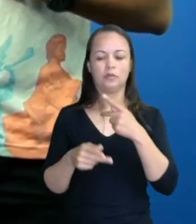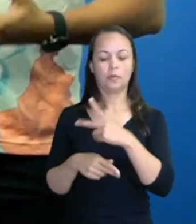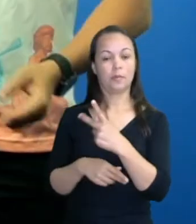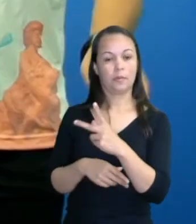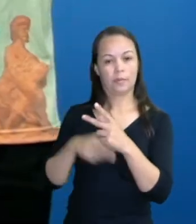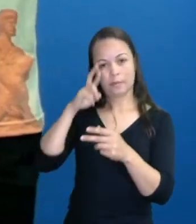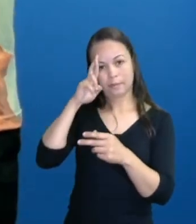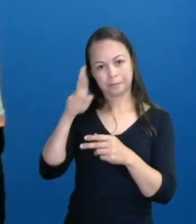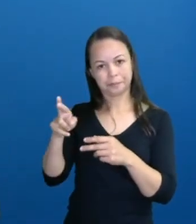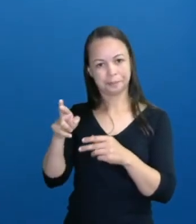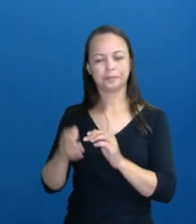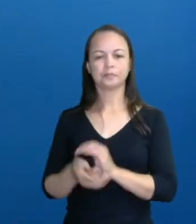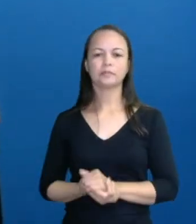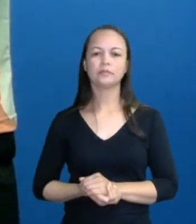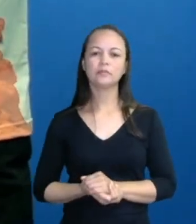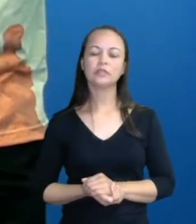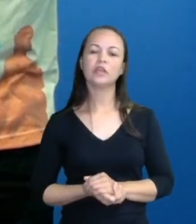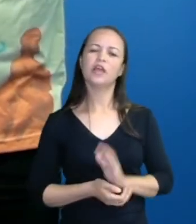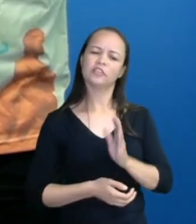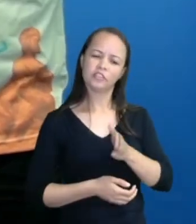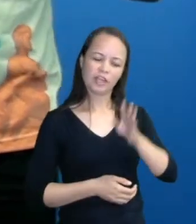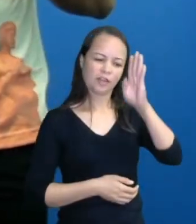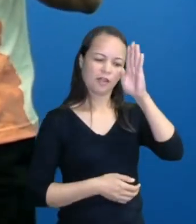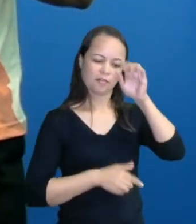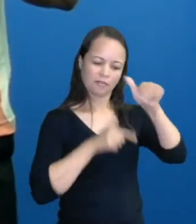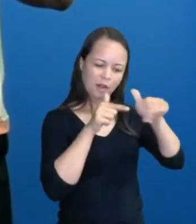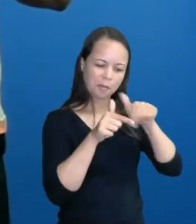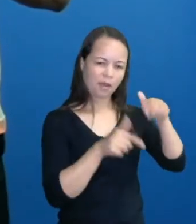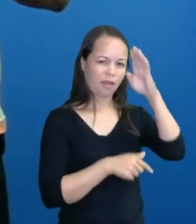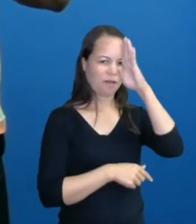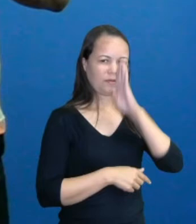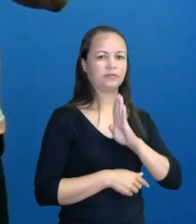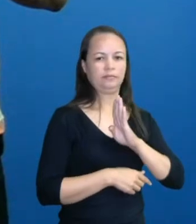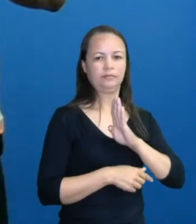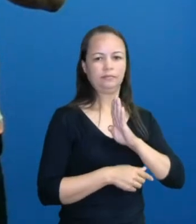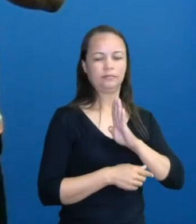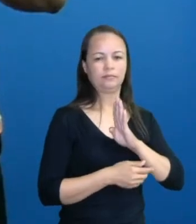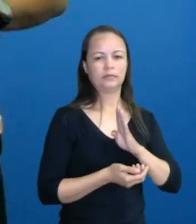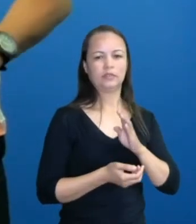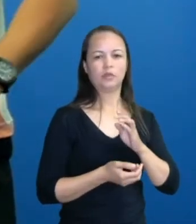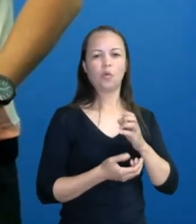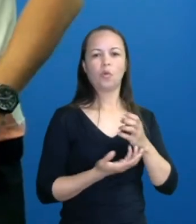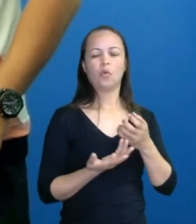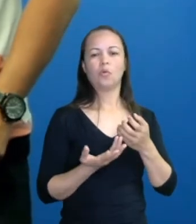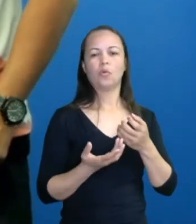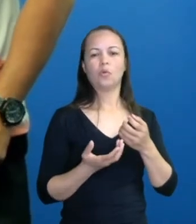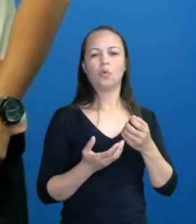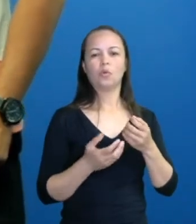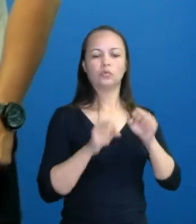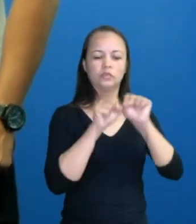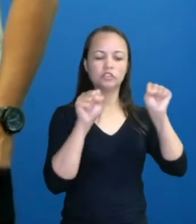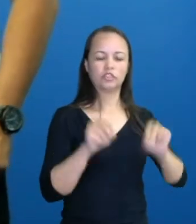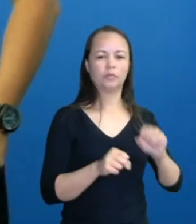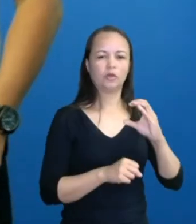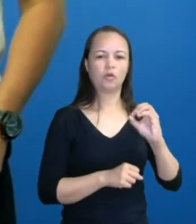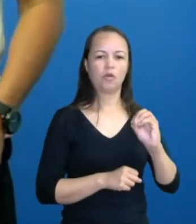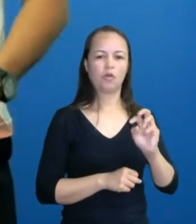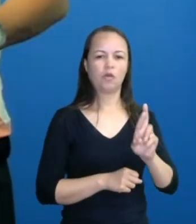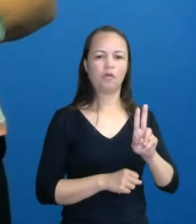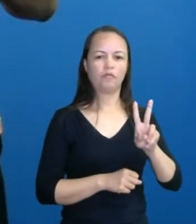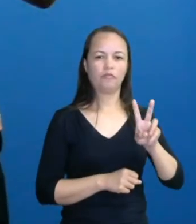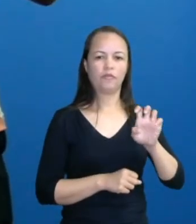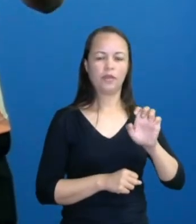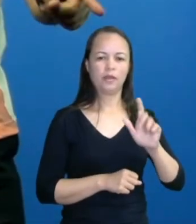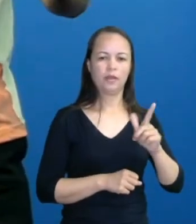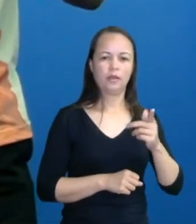Senhor. Ele já trabalhava de graça com o sistema de corvéia, e aquilo que ele trabalhava para ele tinha